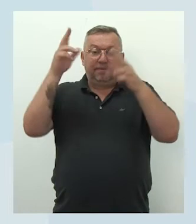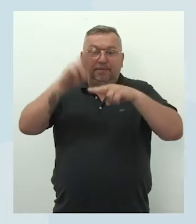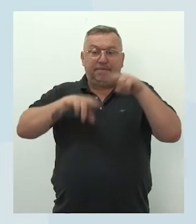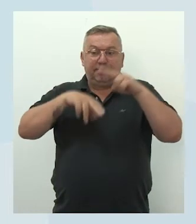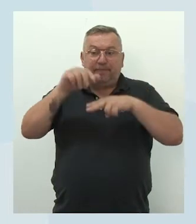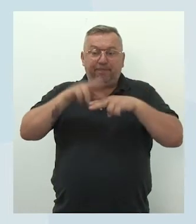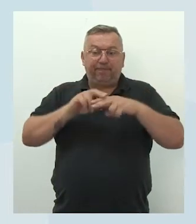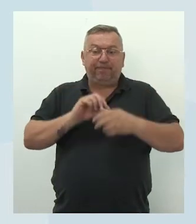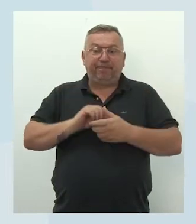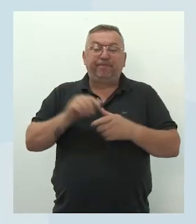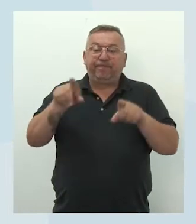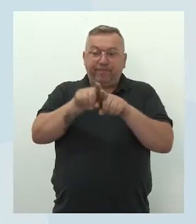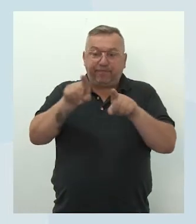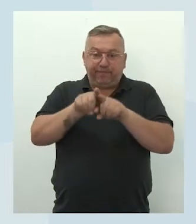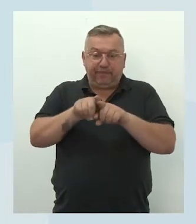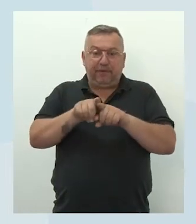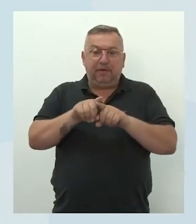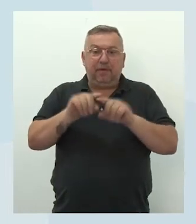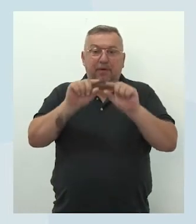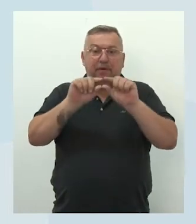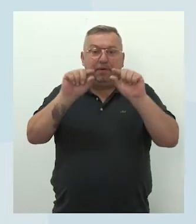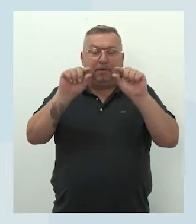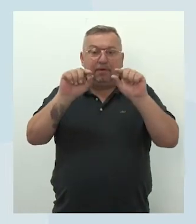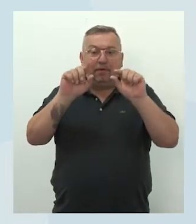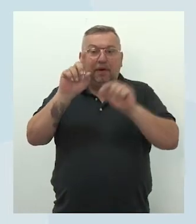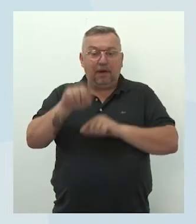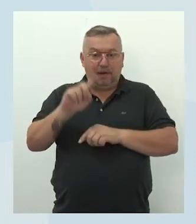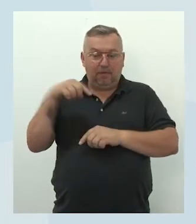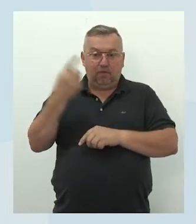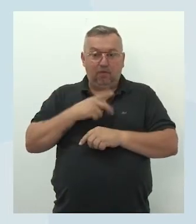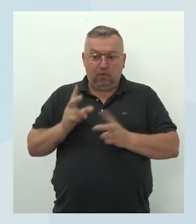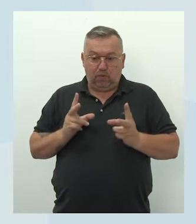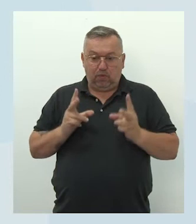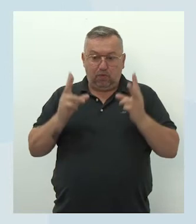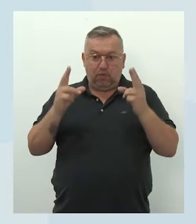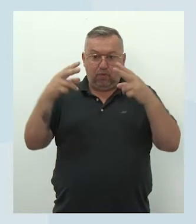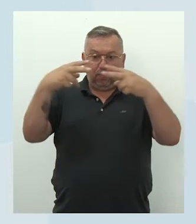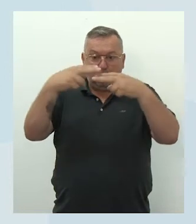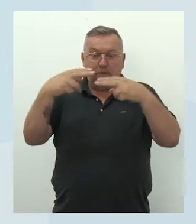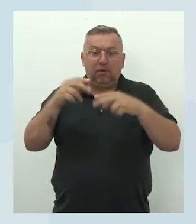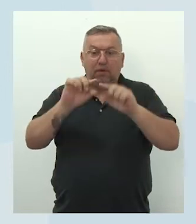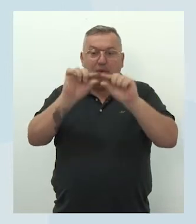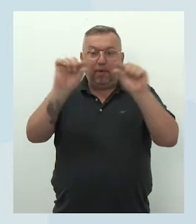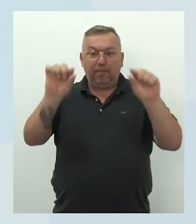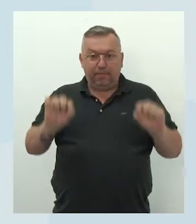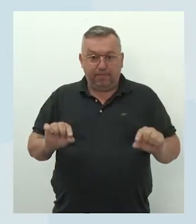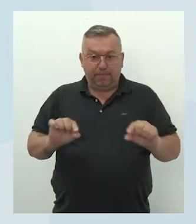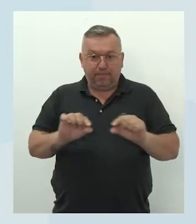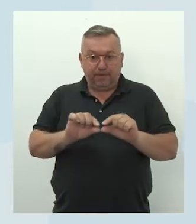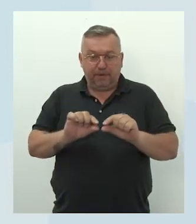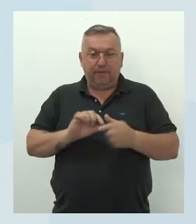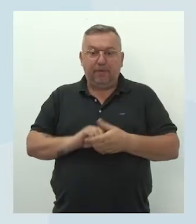junina também, gente. Nós recortamos no contorno, por isso